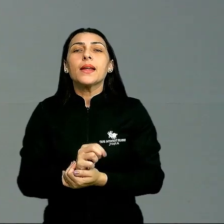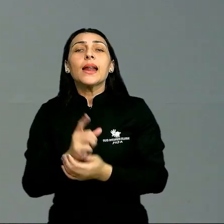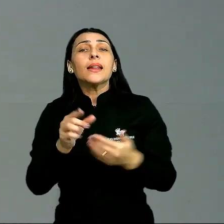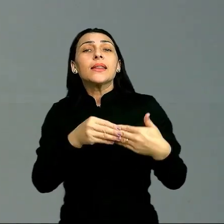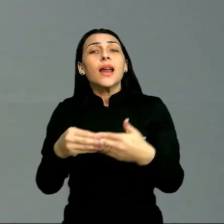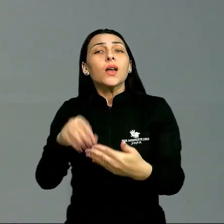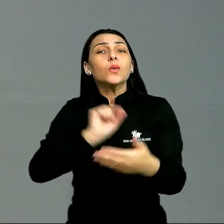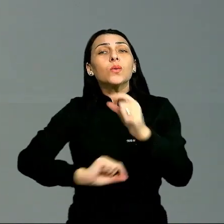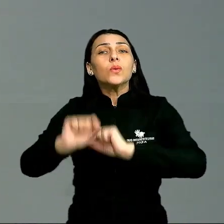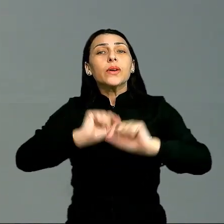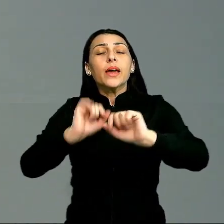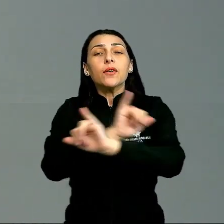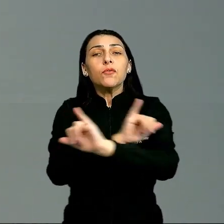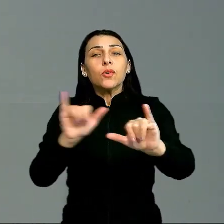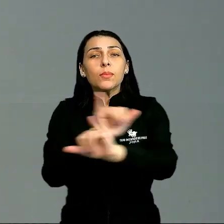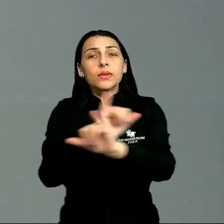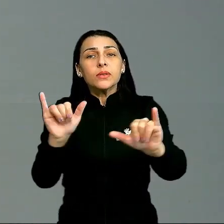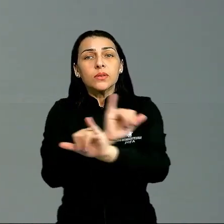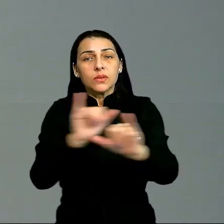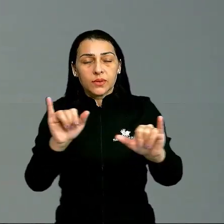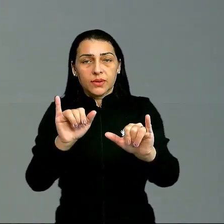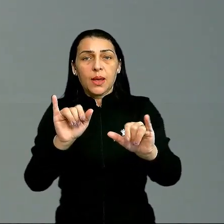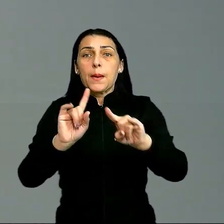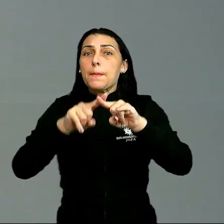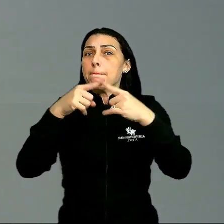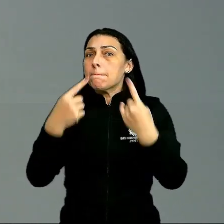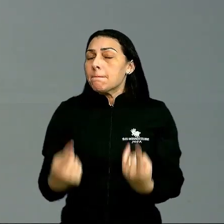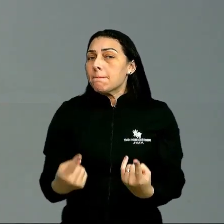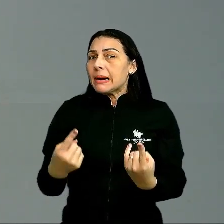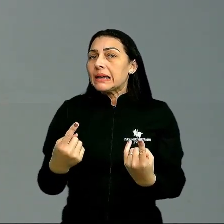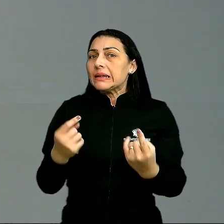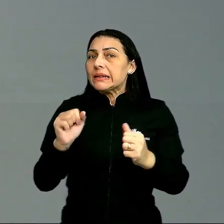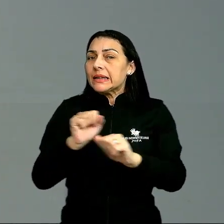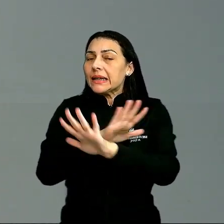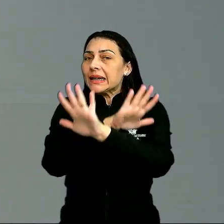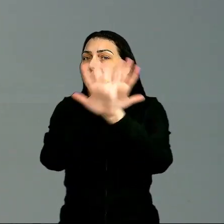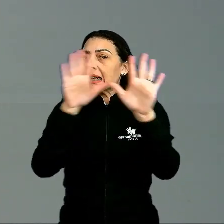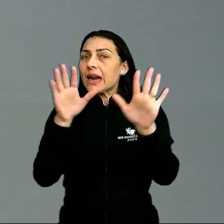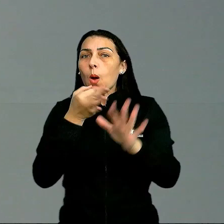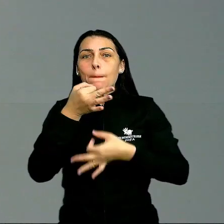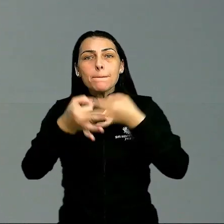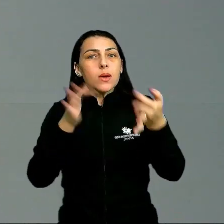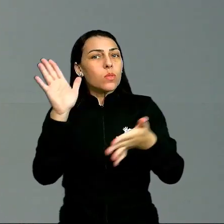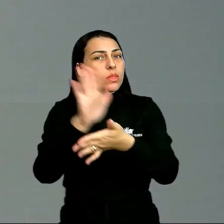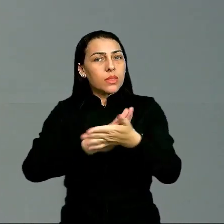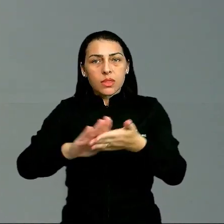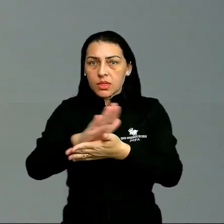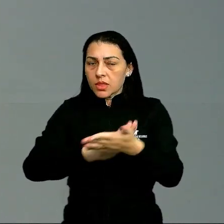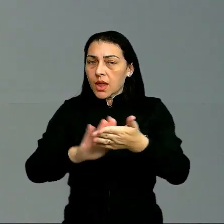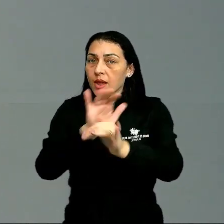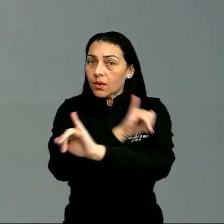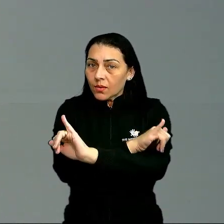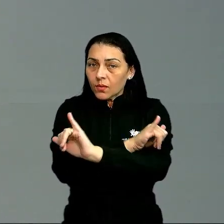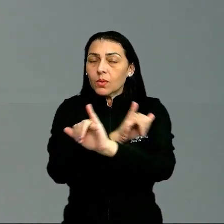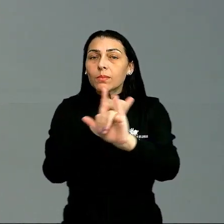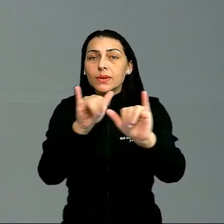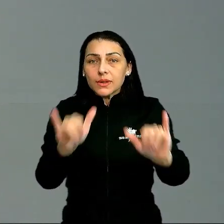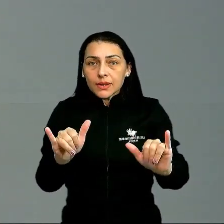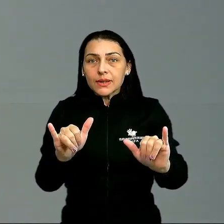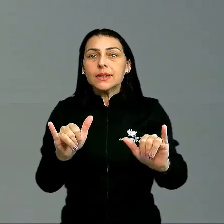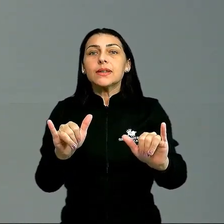ele traz informações, mas ele não deixa claro nenhuma opinião pessoal. É uma